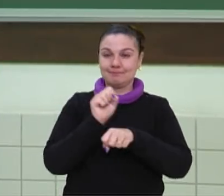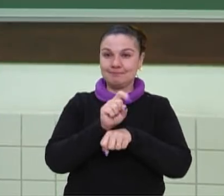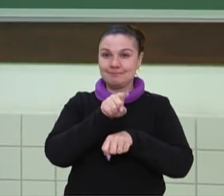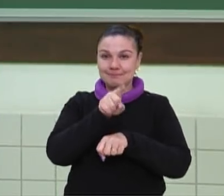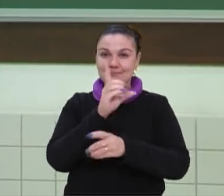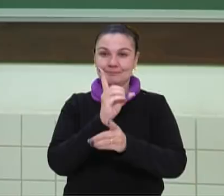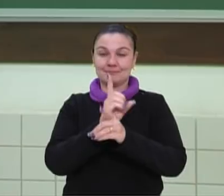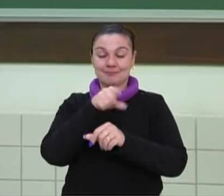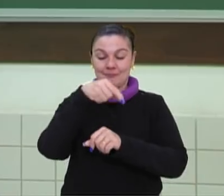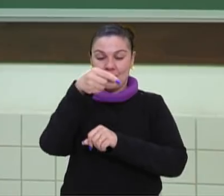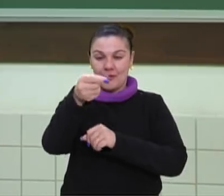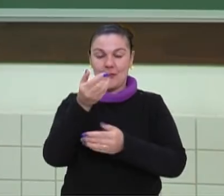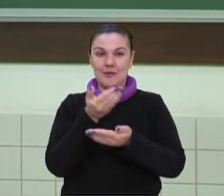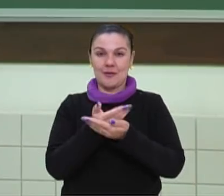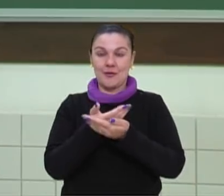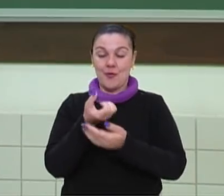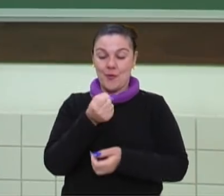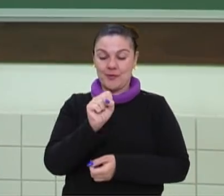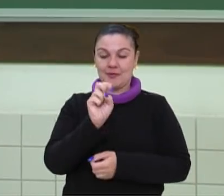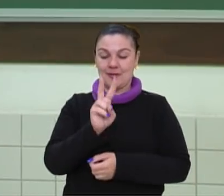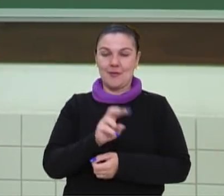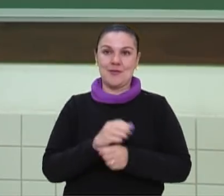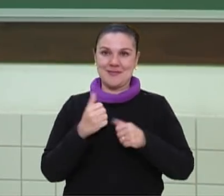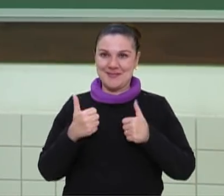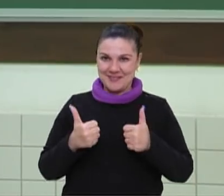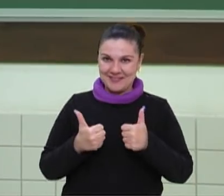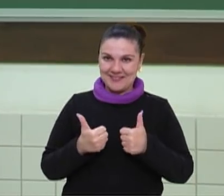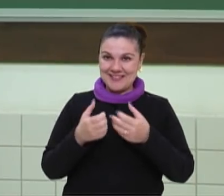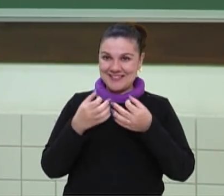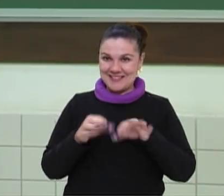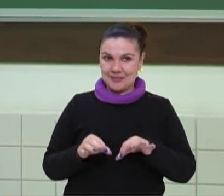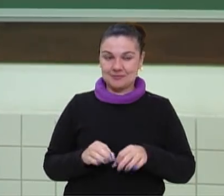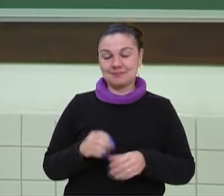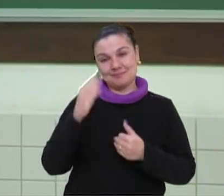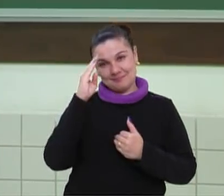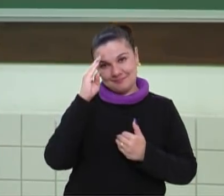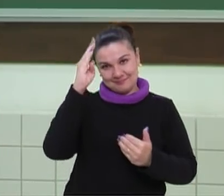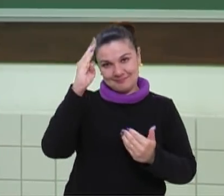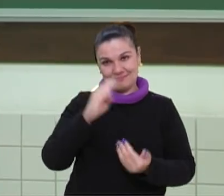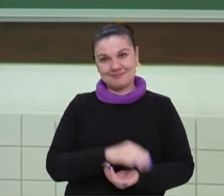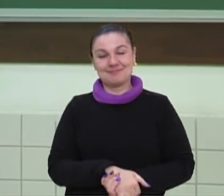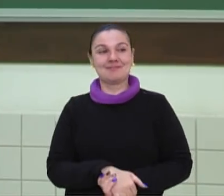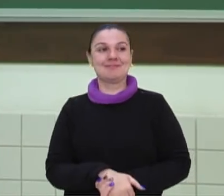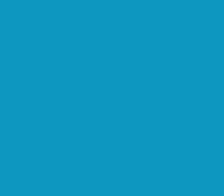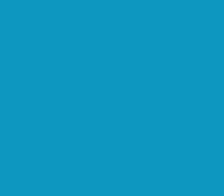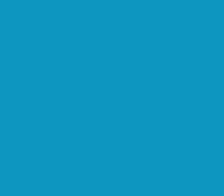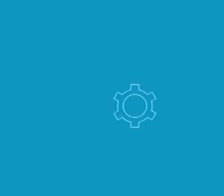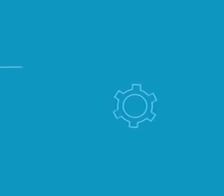vocês aí na próxima aula, da aula de 82, certo? Então, até a próxima.